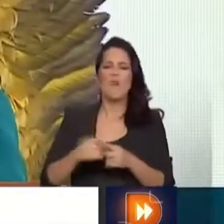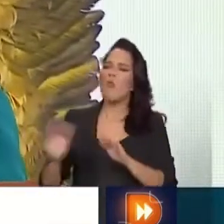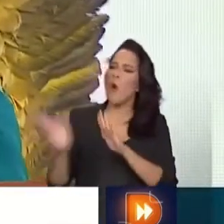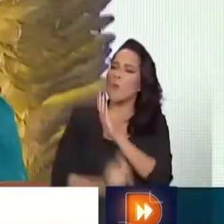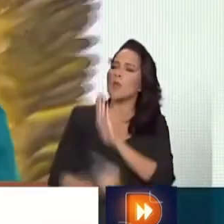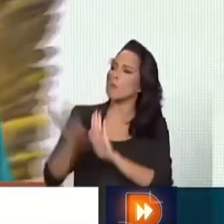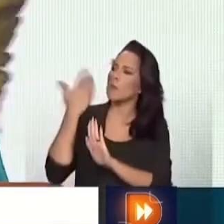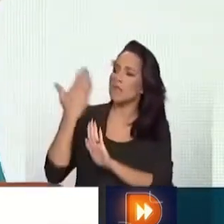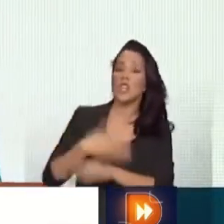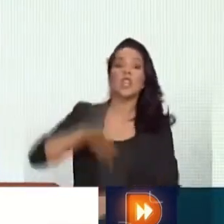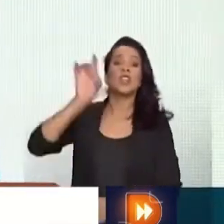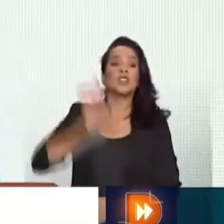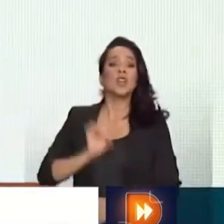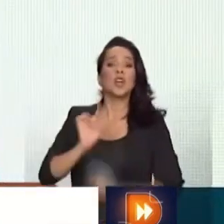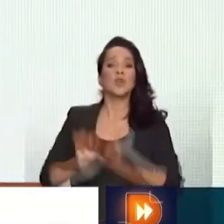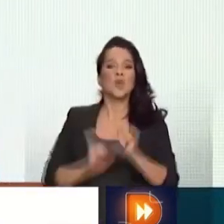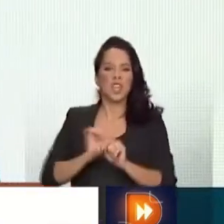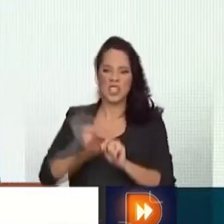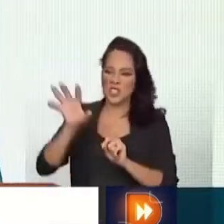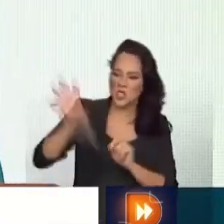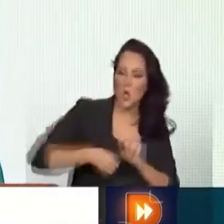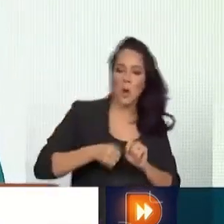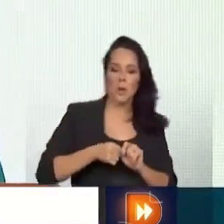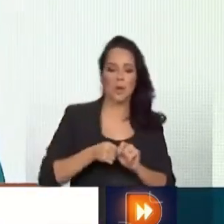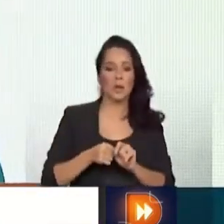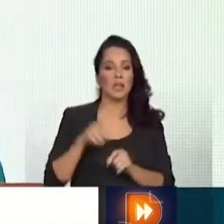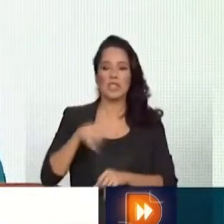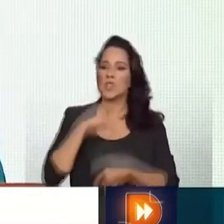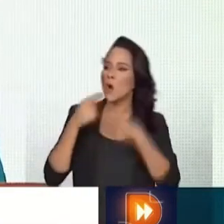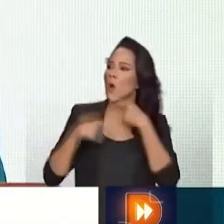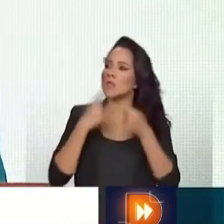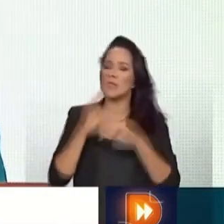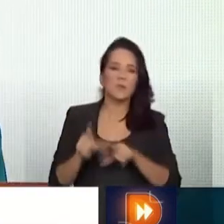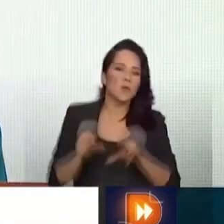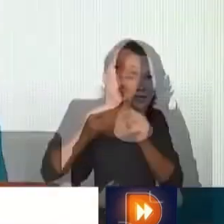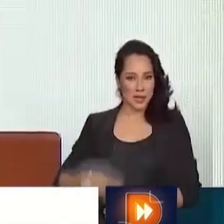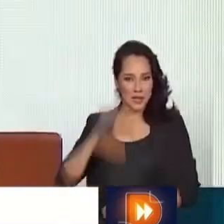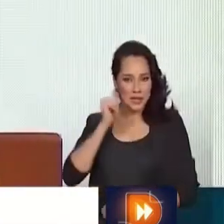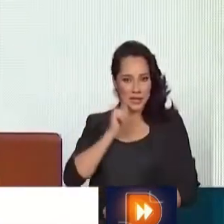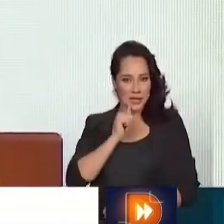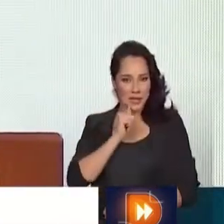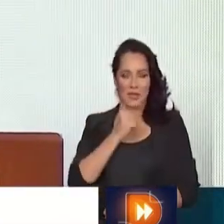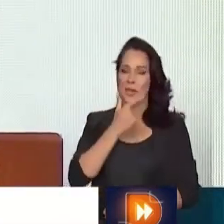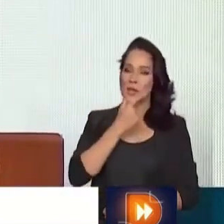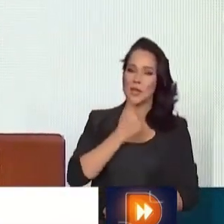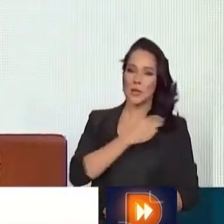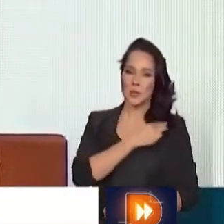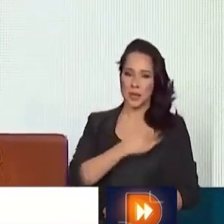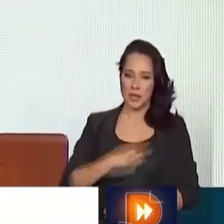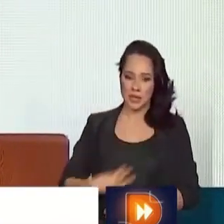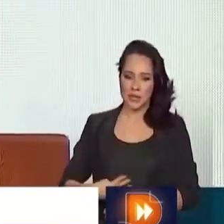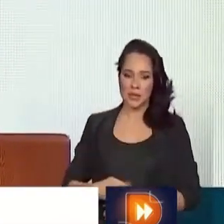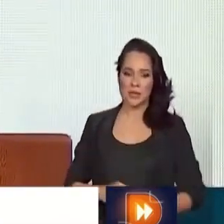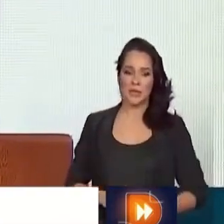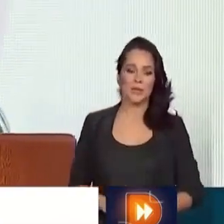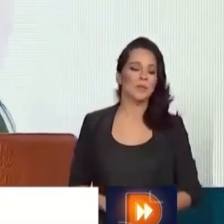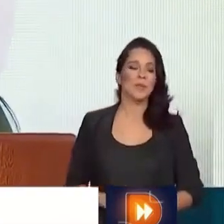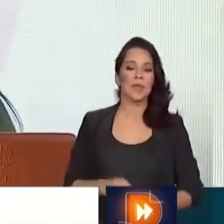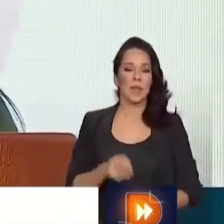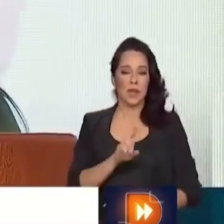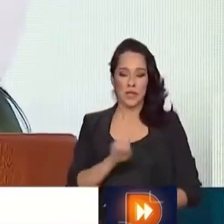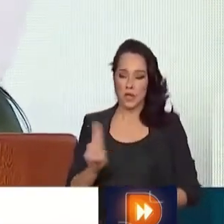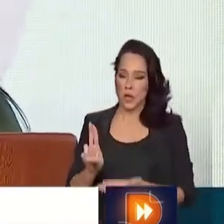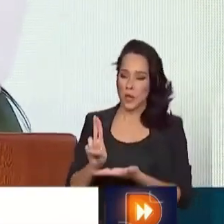nós estamos aqui apenas para compartilhar da terra. Então precisamos saber viver em harmonia com as